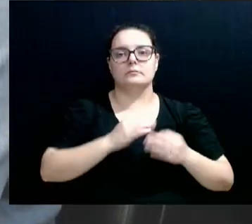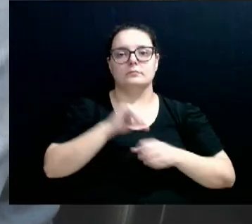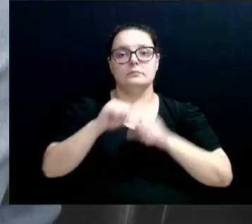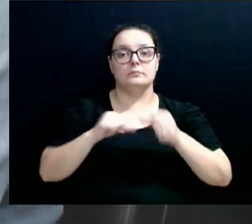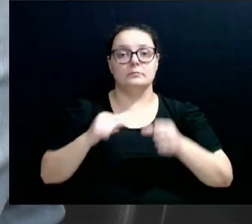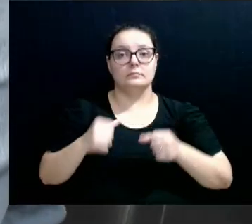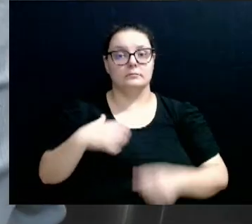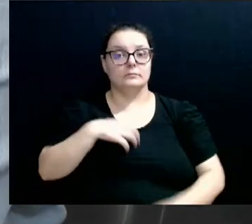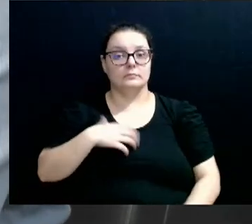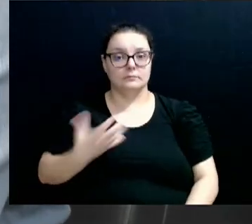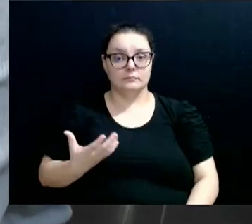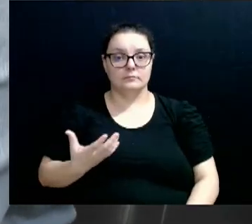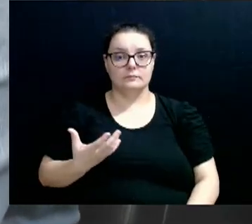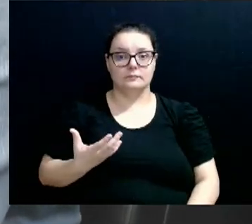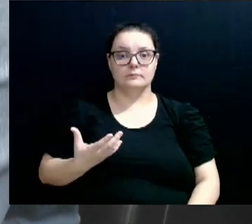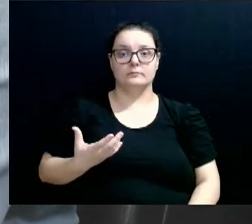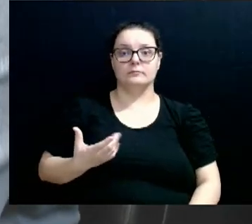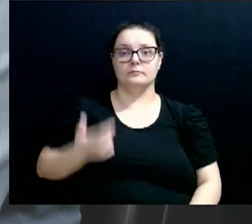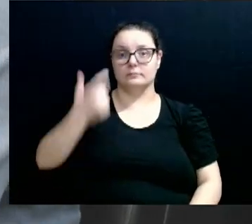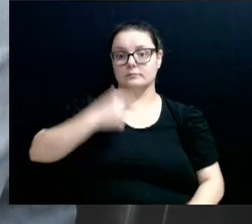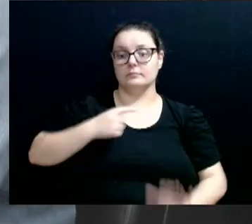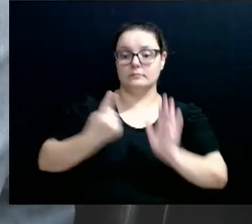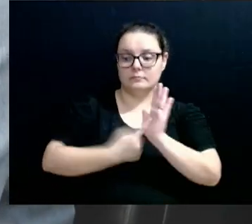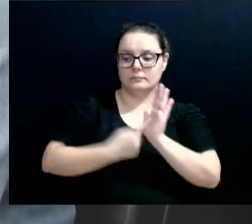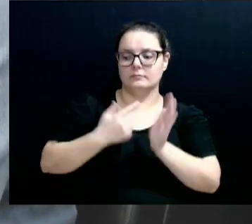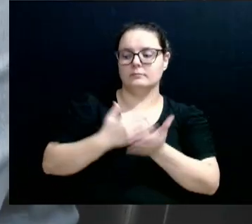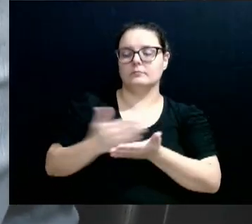sou marcado por isso, então